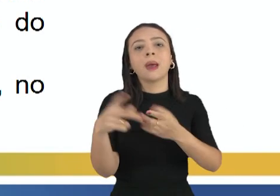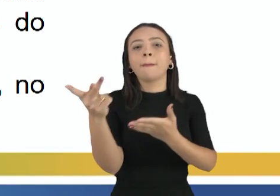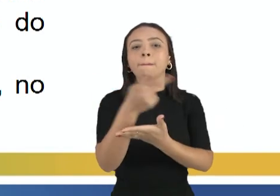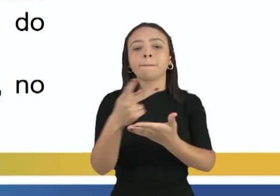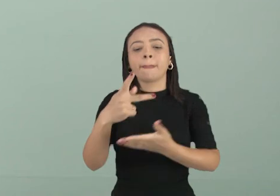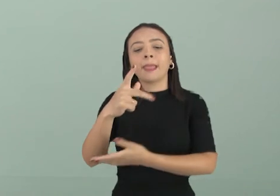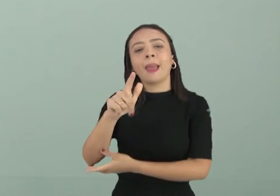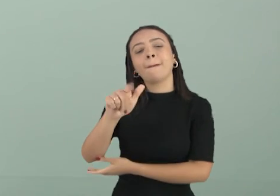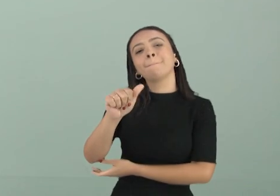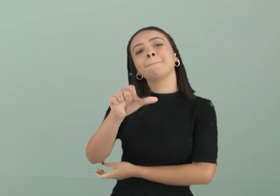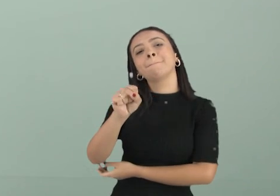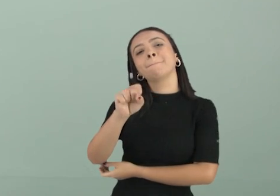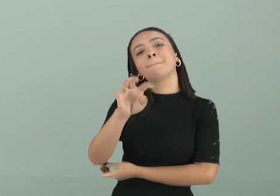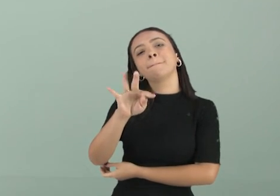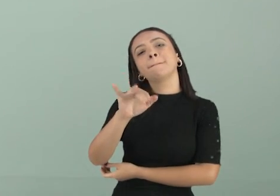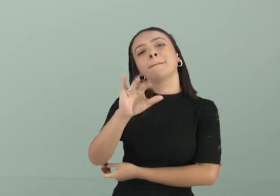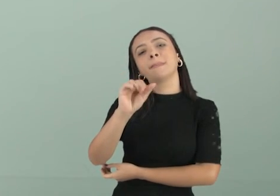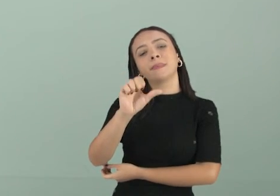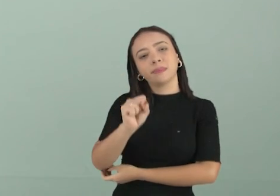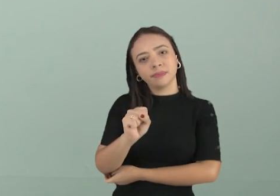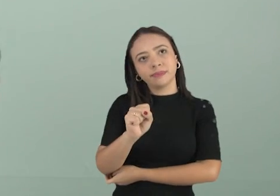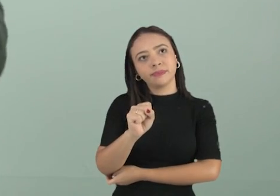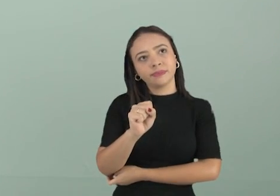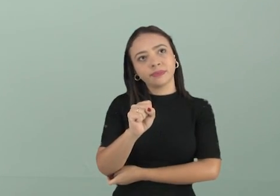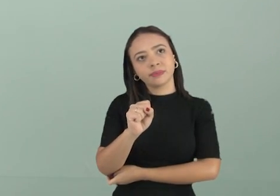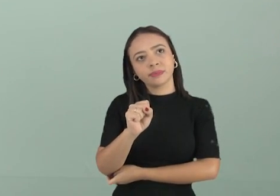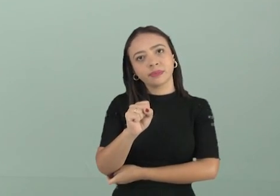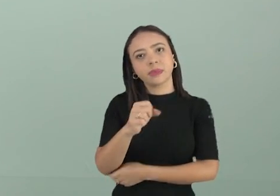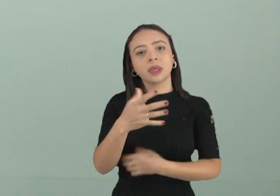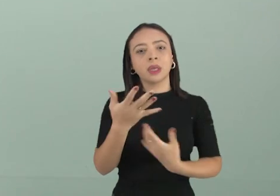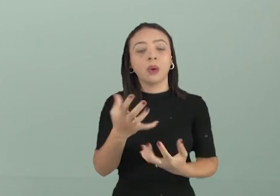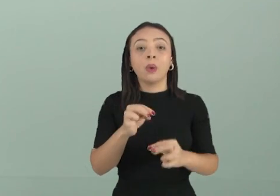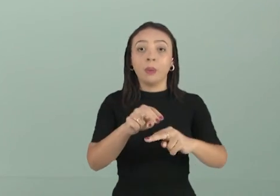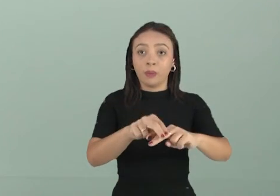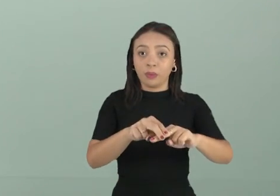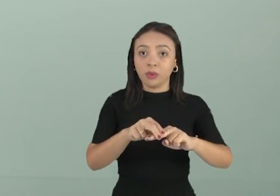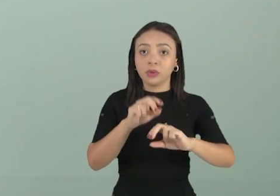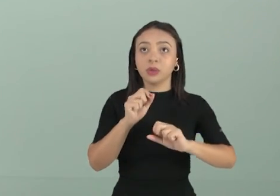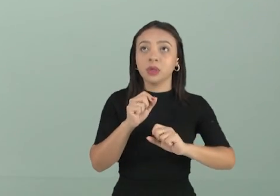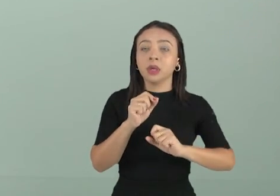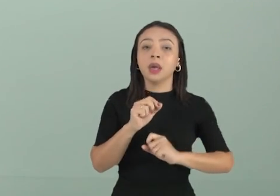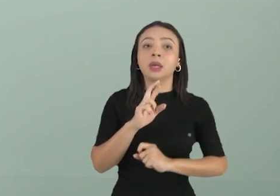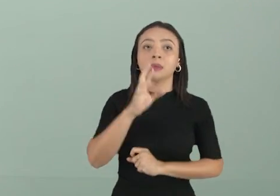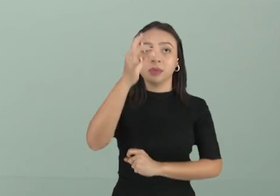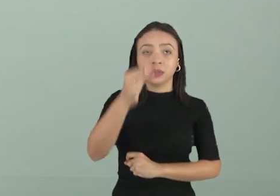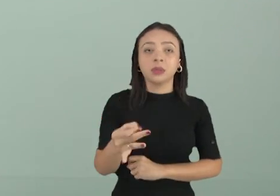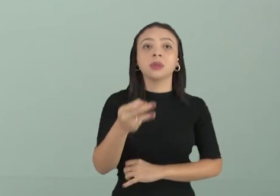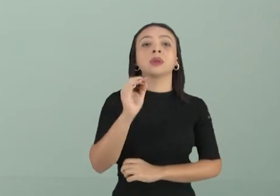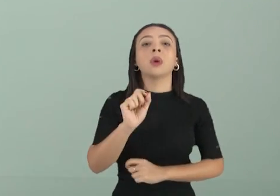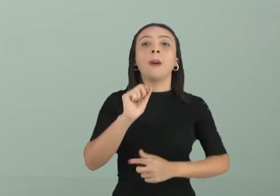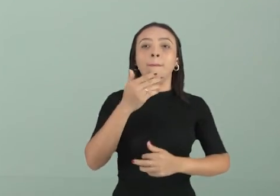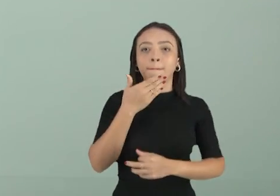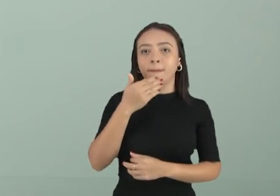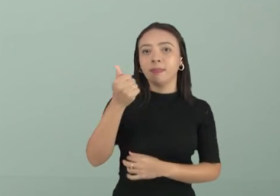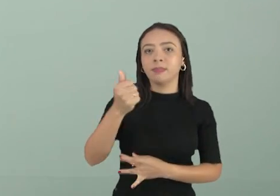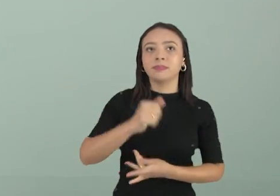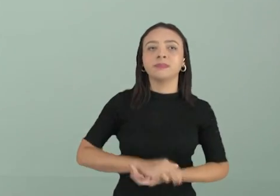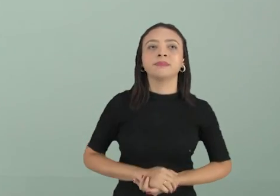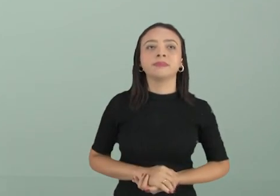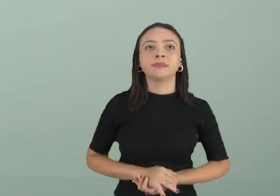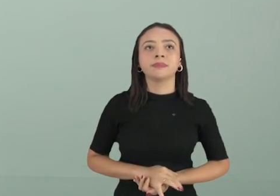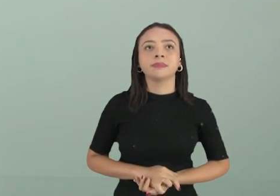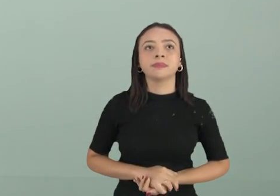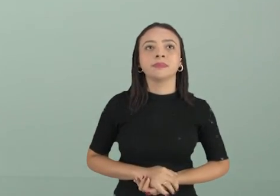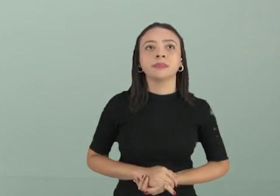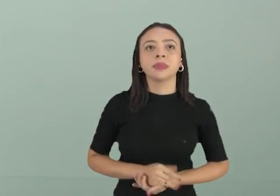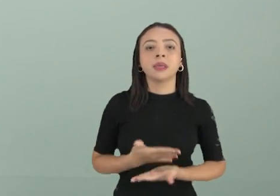plásticas, de todo um contexto, não era somente da literatura. Então, por isso que essa questão é a mais adequada, ok?